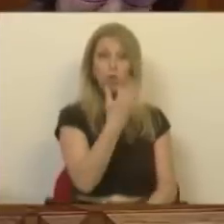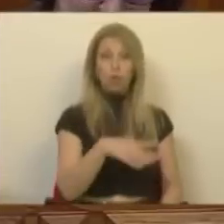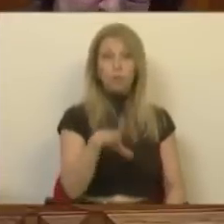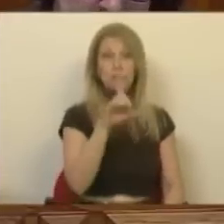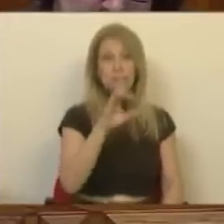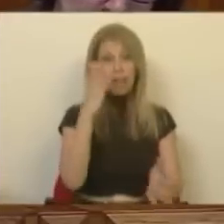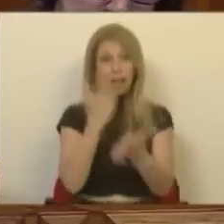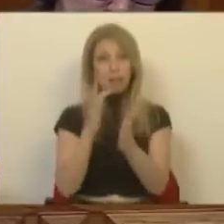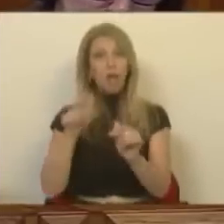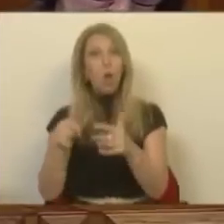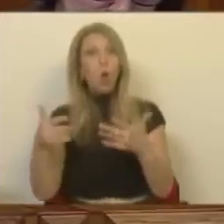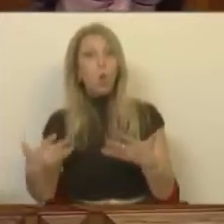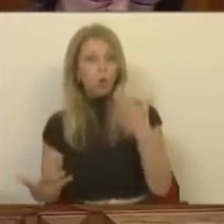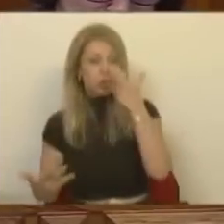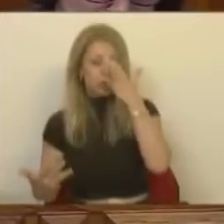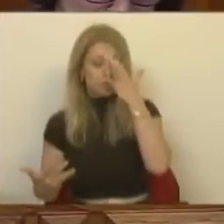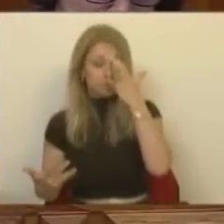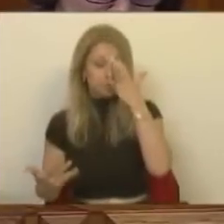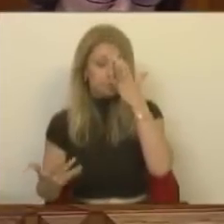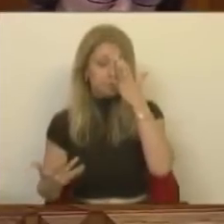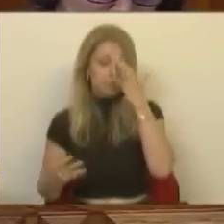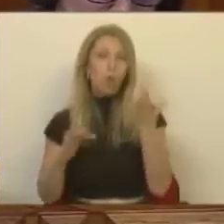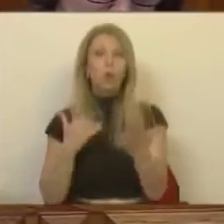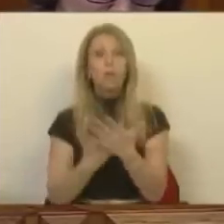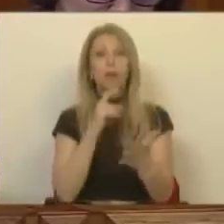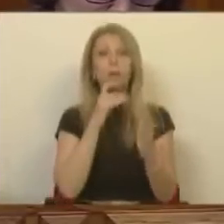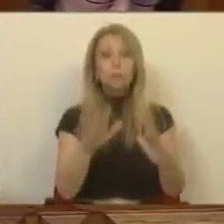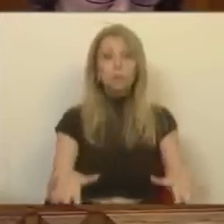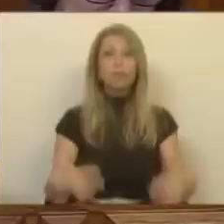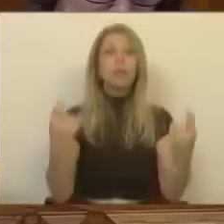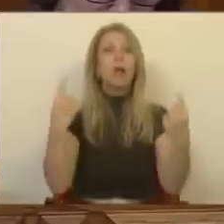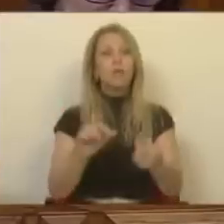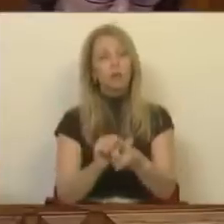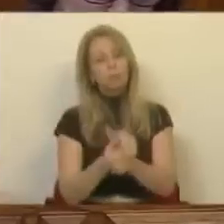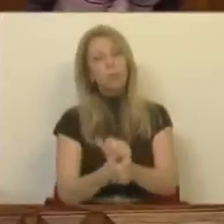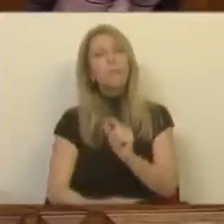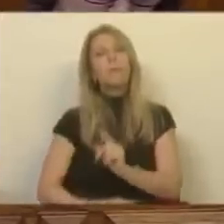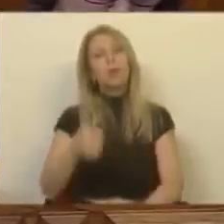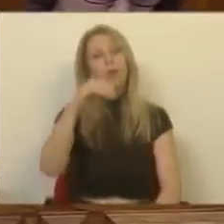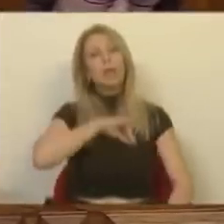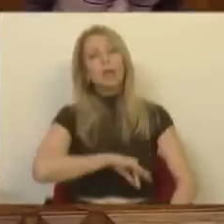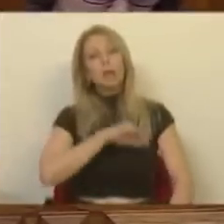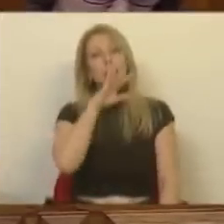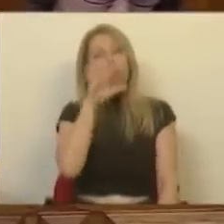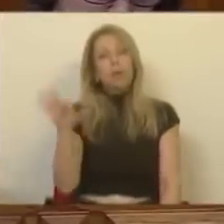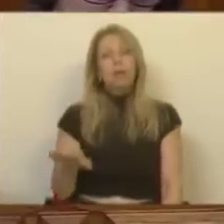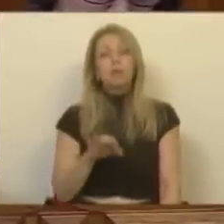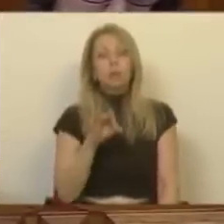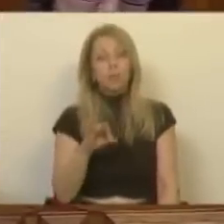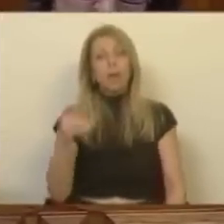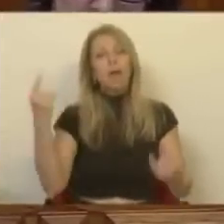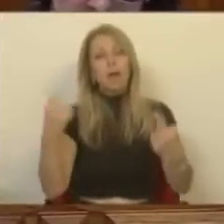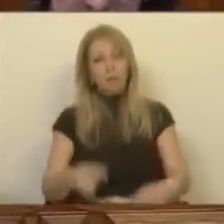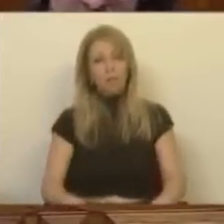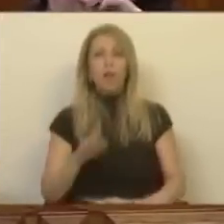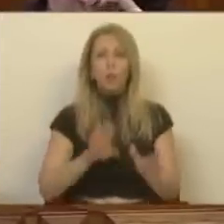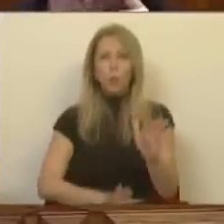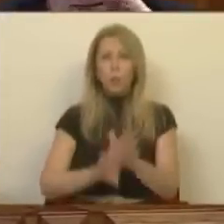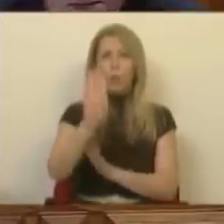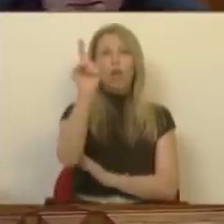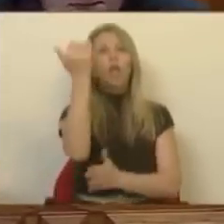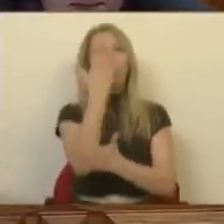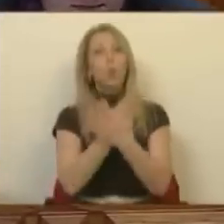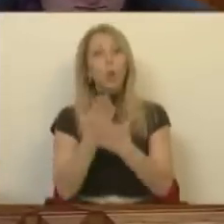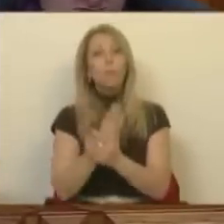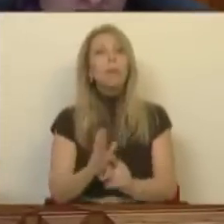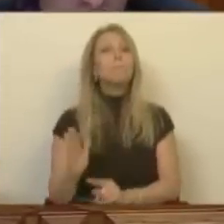até hoje é aquilo que tem permitido a ver uma melhoria do rendimentos das famílias a ver crescimento económico e ver